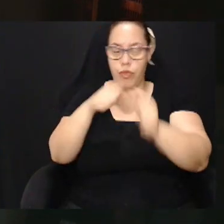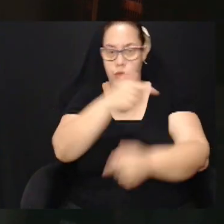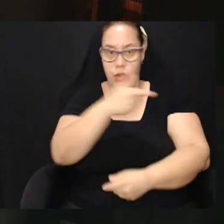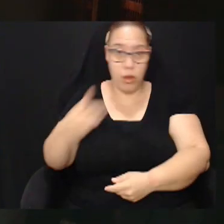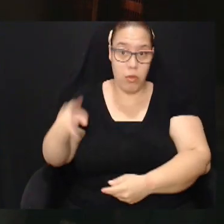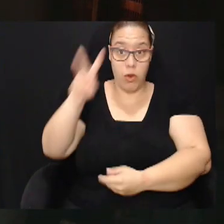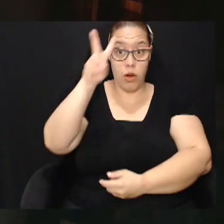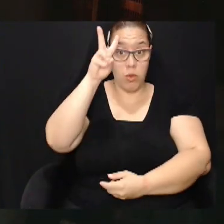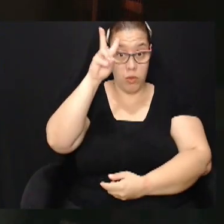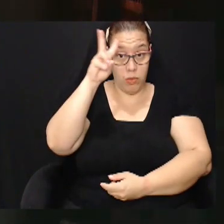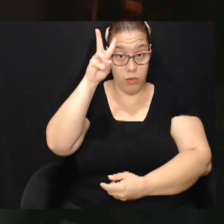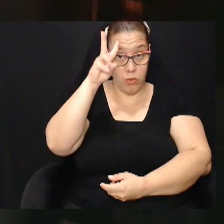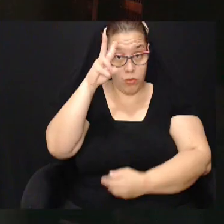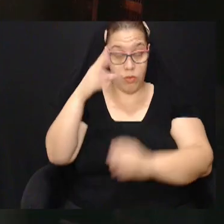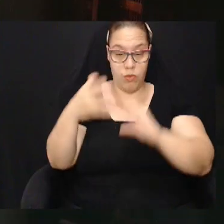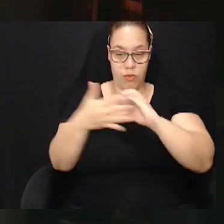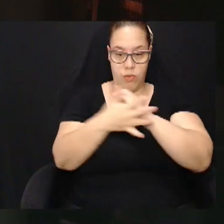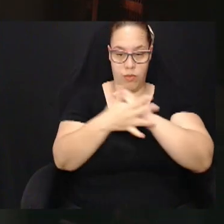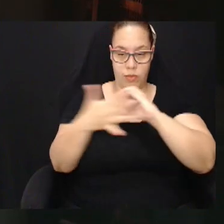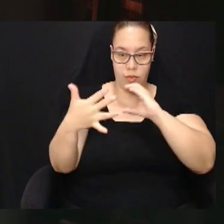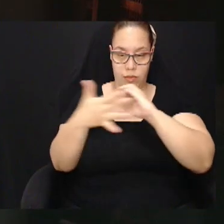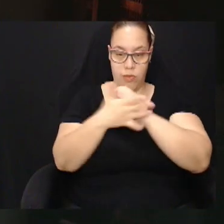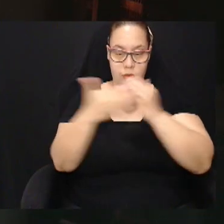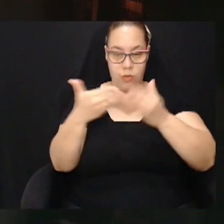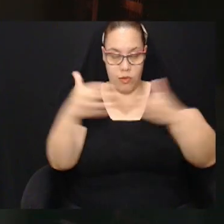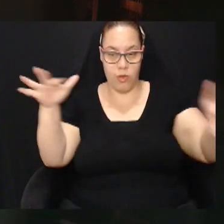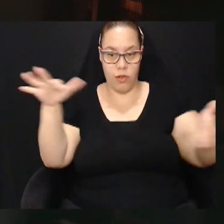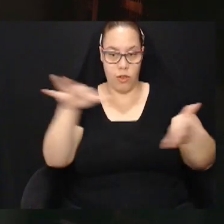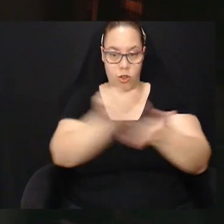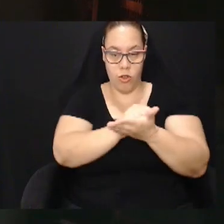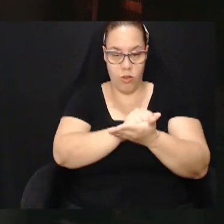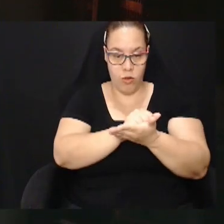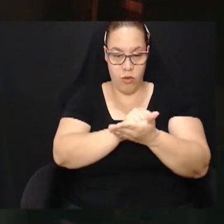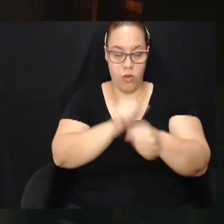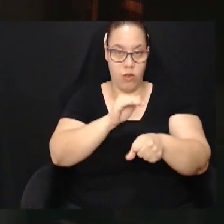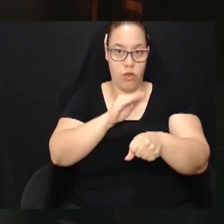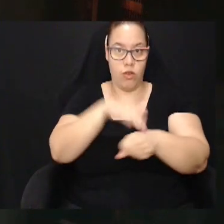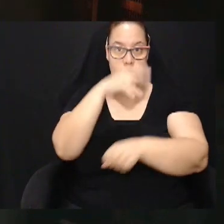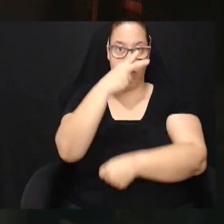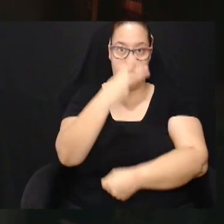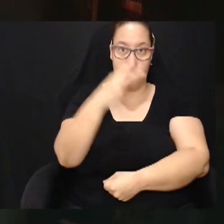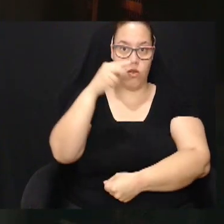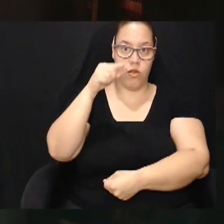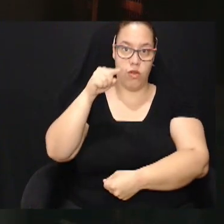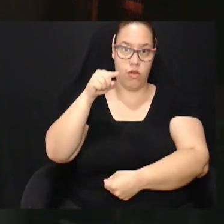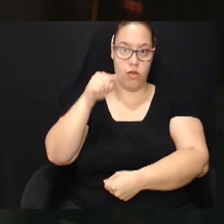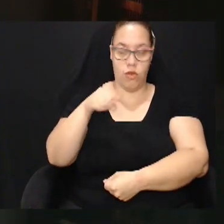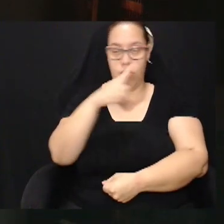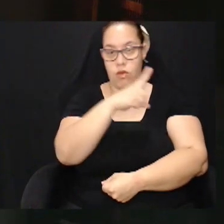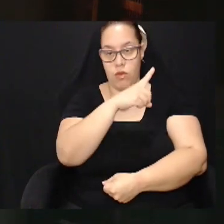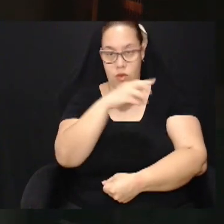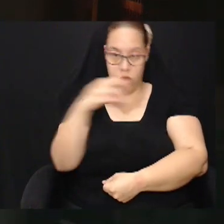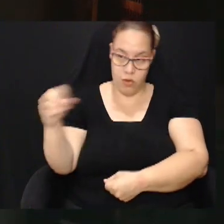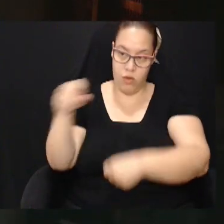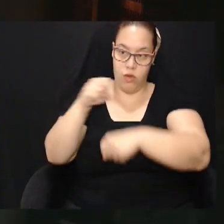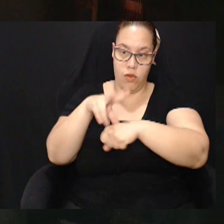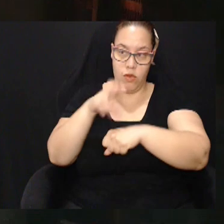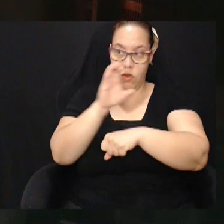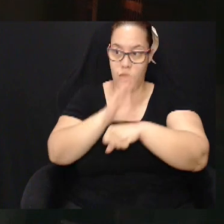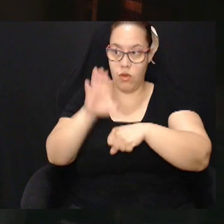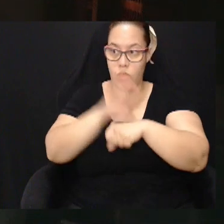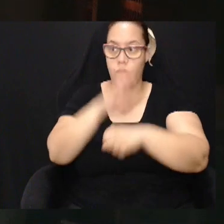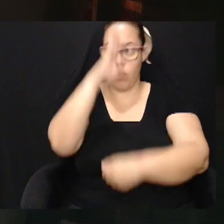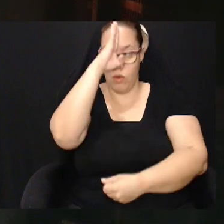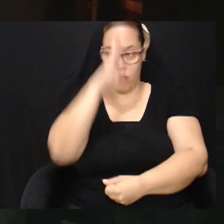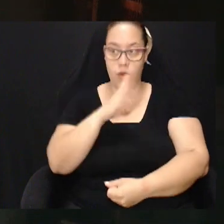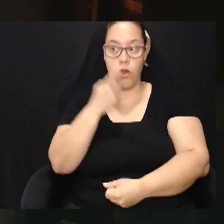o Seprocamp abre inscrições para mais de 2.100 vagas em cursos gratuitos. Olha só, tem